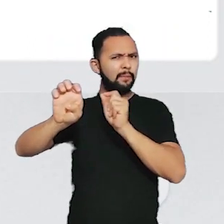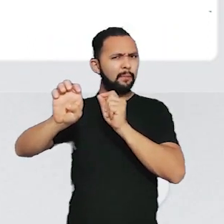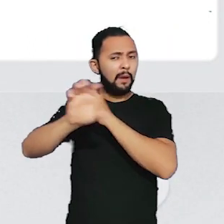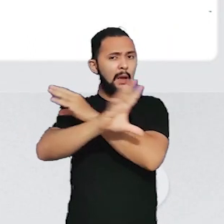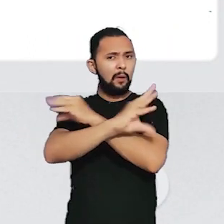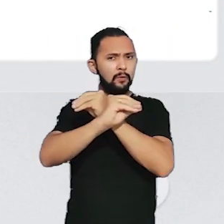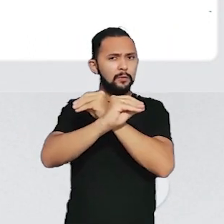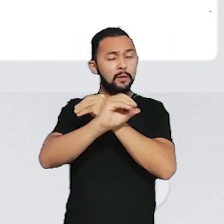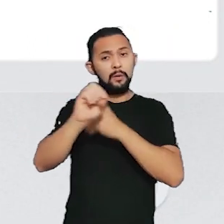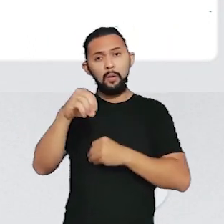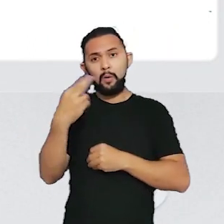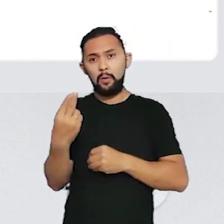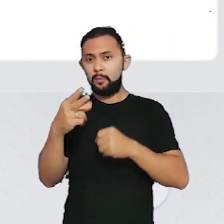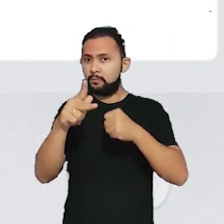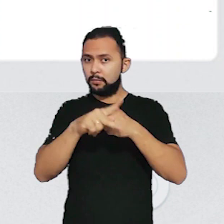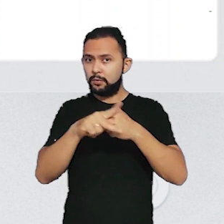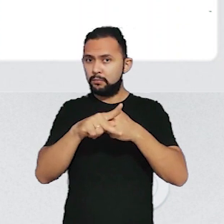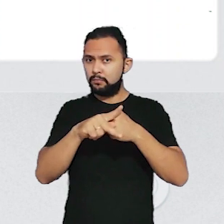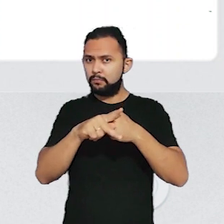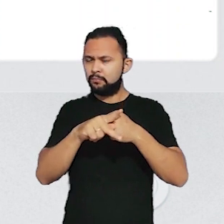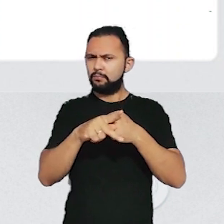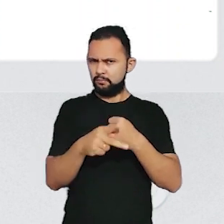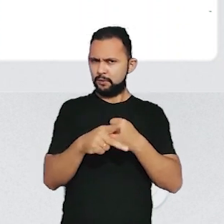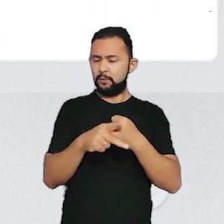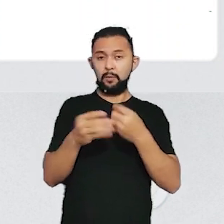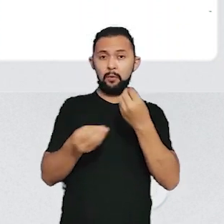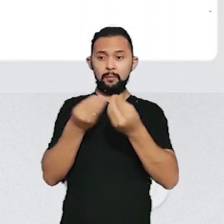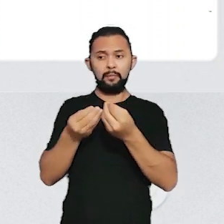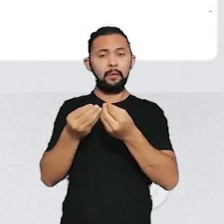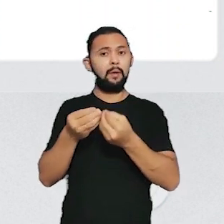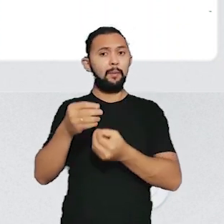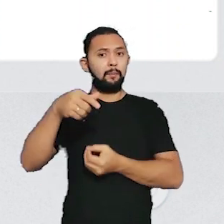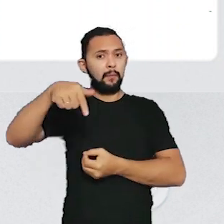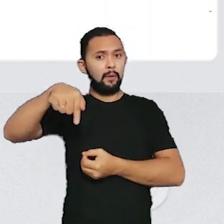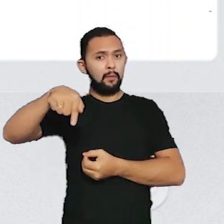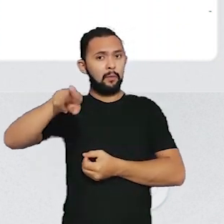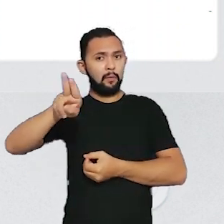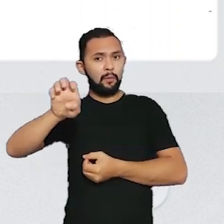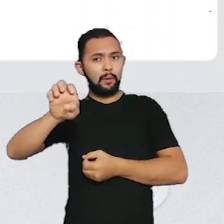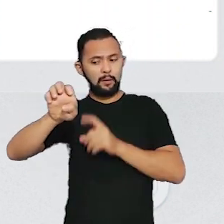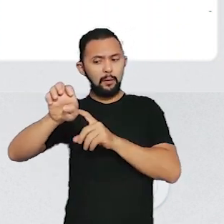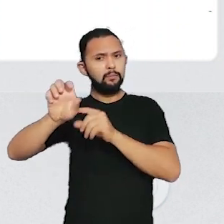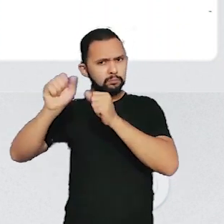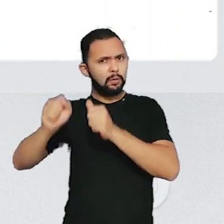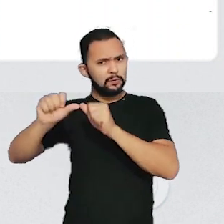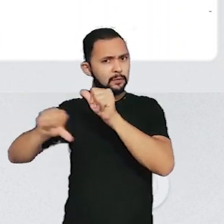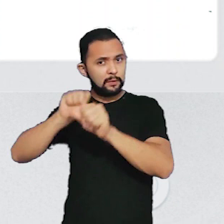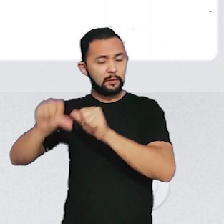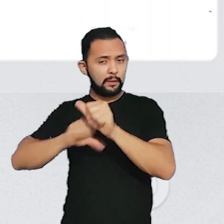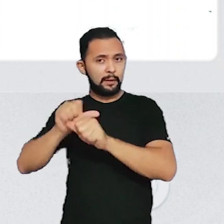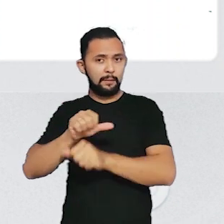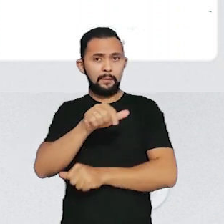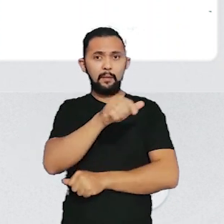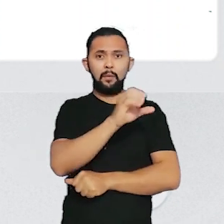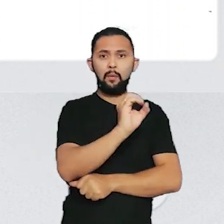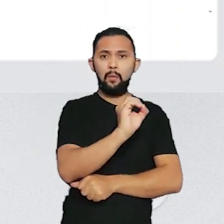ou é um pronome? Então, você olha aí. Eu posso trocar o que pelo qual? Ou os quais, dependendo aí se o sujeito está no singular